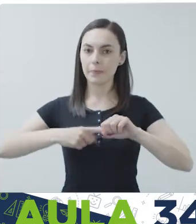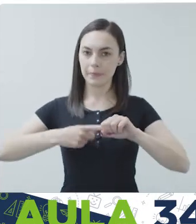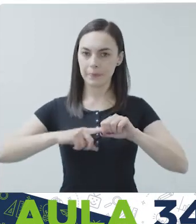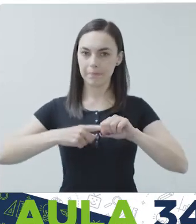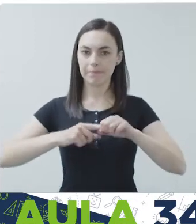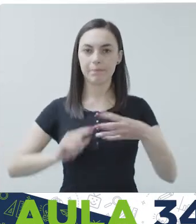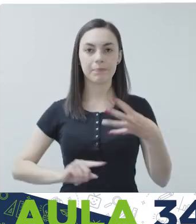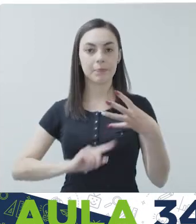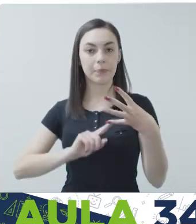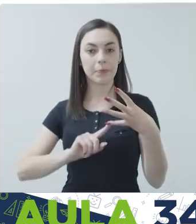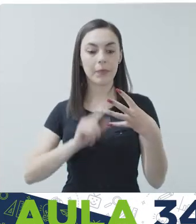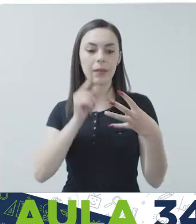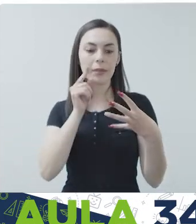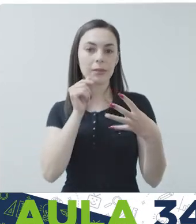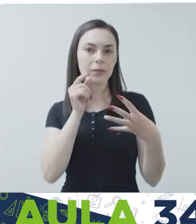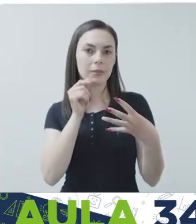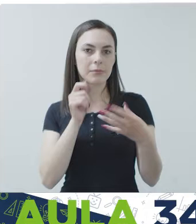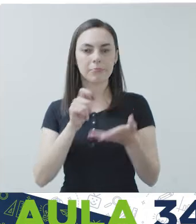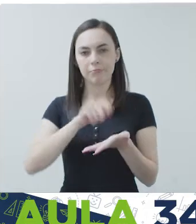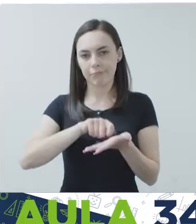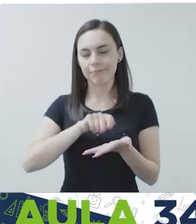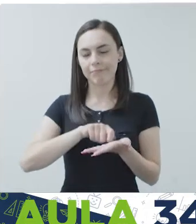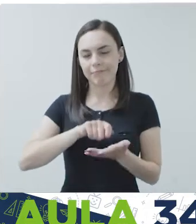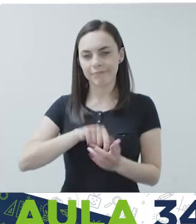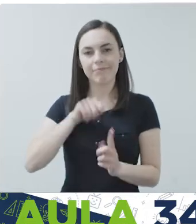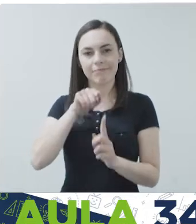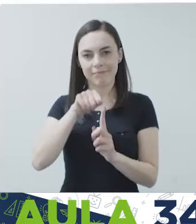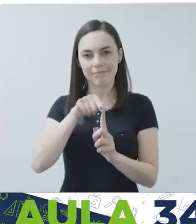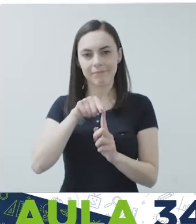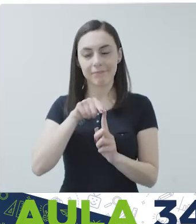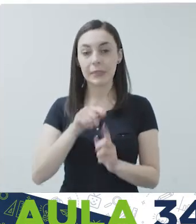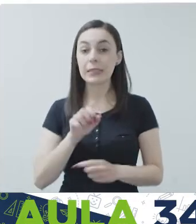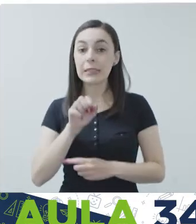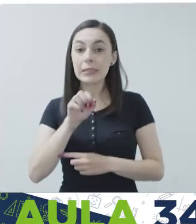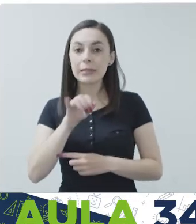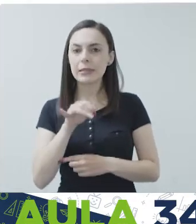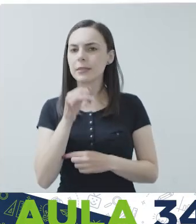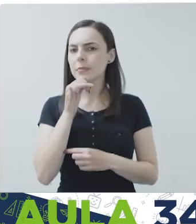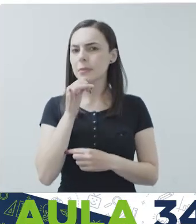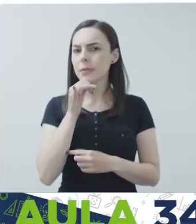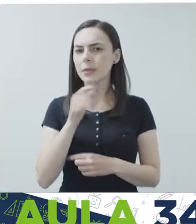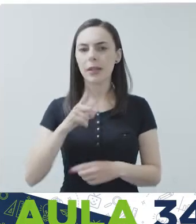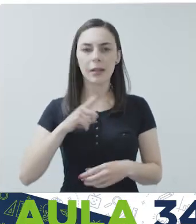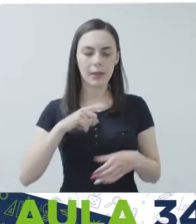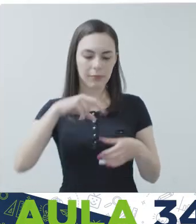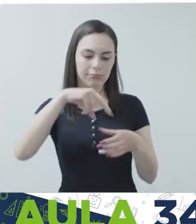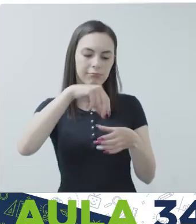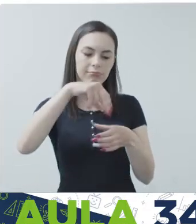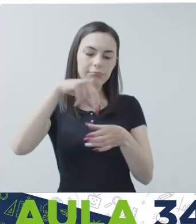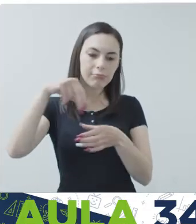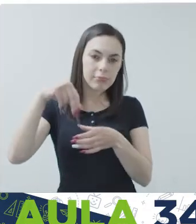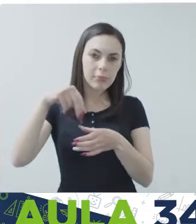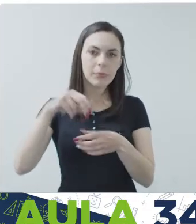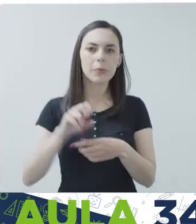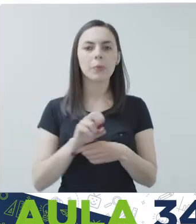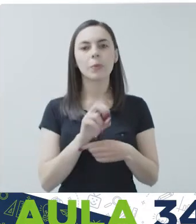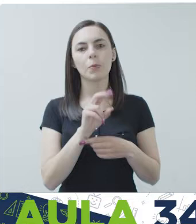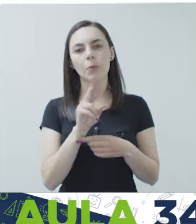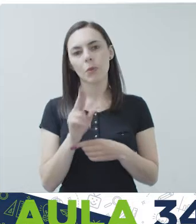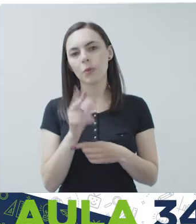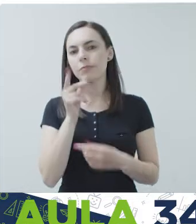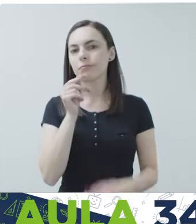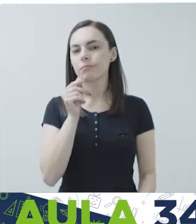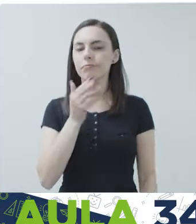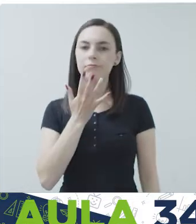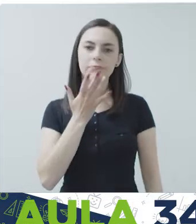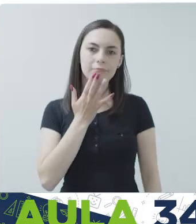apontador e o lápis para a gente fazer os registros. Se você tiver aí tampinhas ou seus lápis